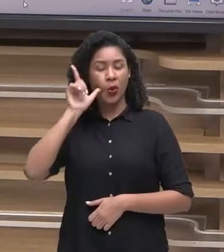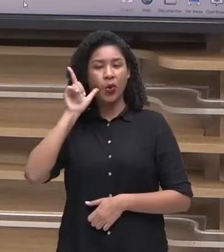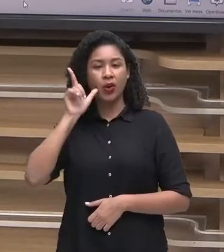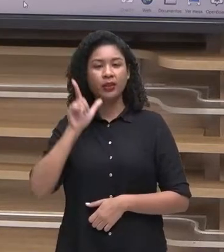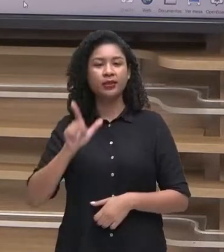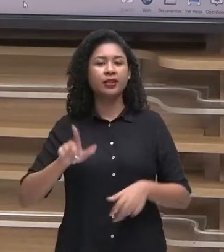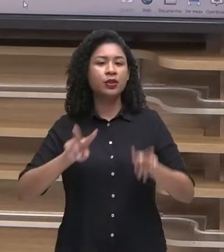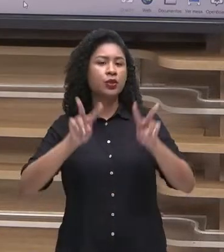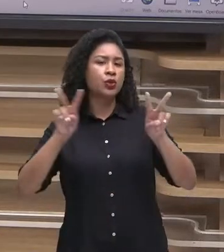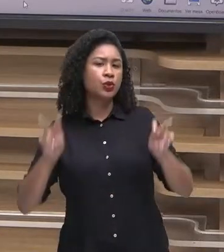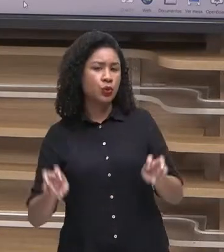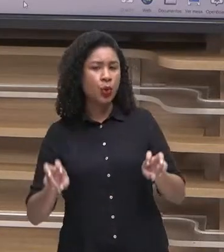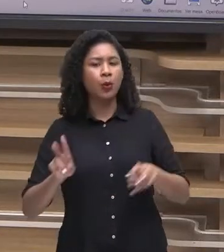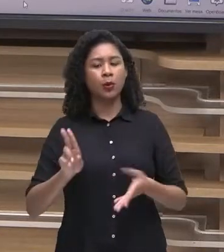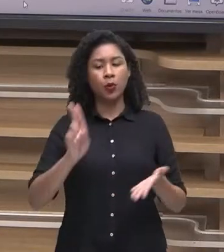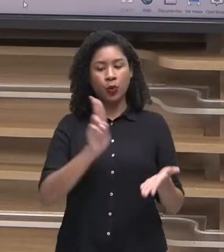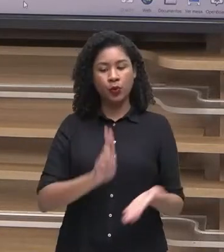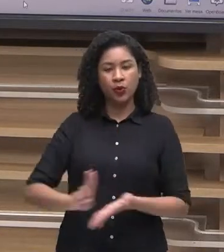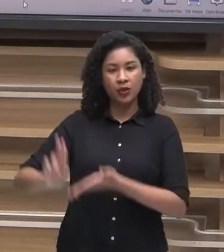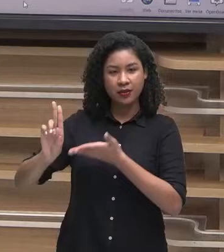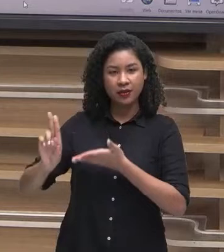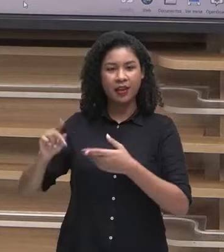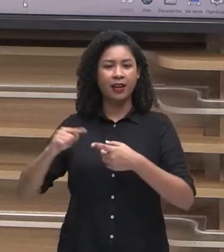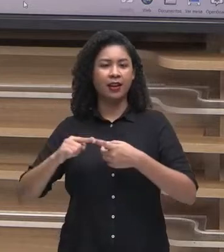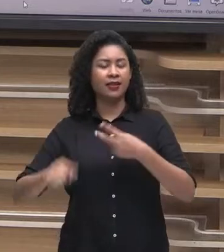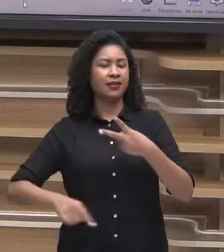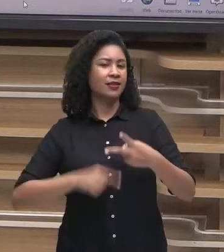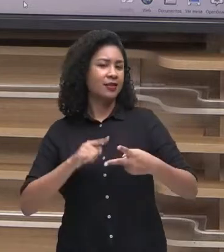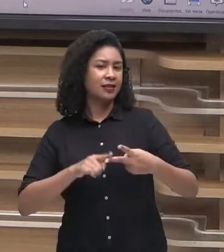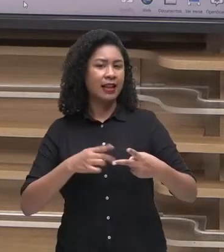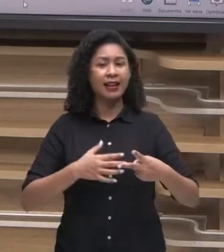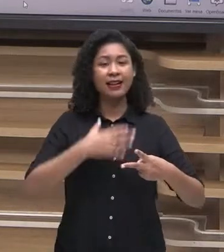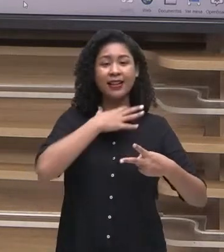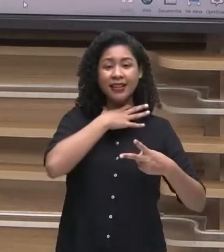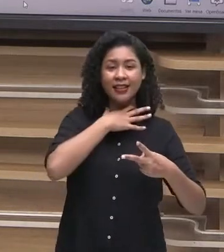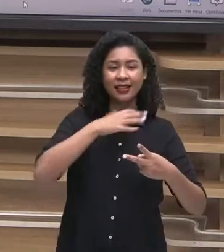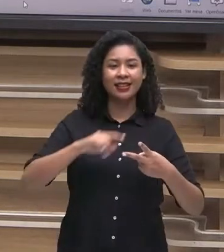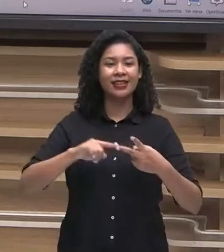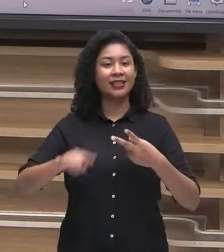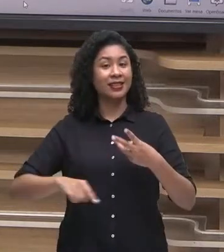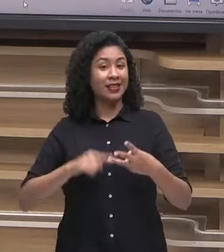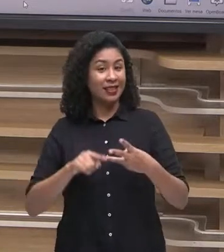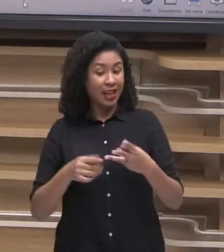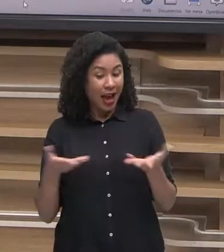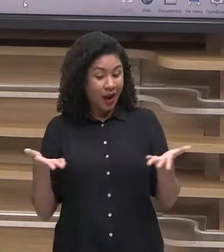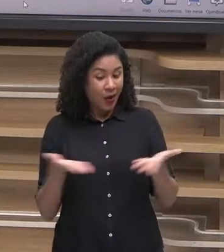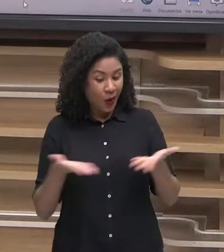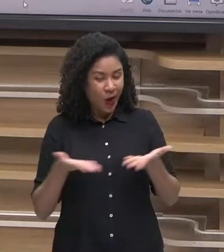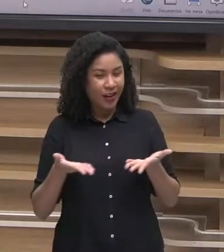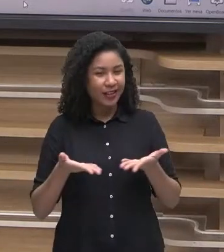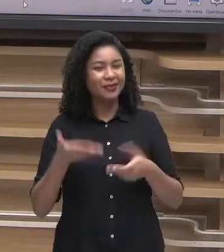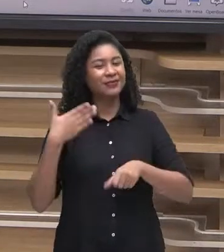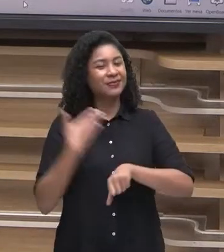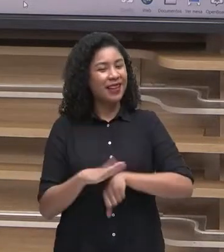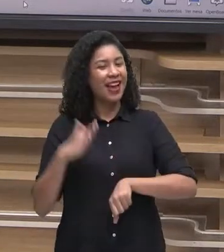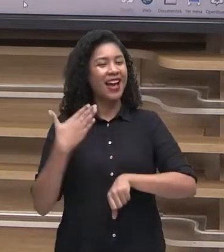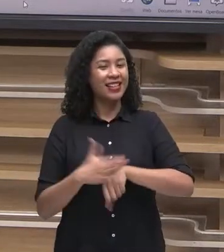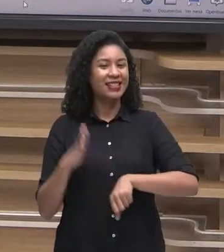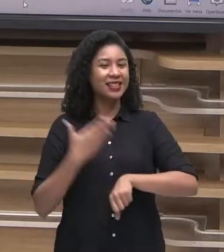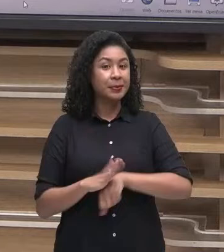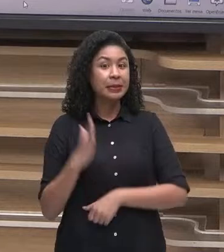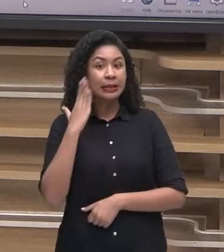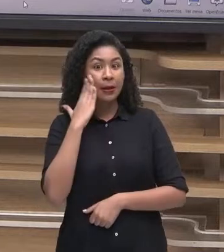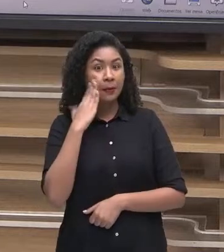questões das universidades, as questões da crise do feudalismo, e hoje é hora de colocar em prática, ver se vocês realmente conseguiram